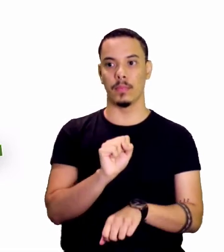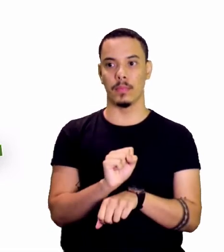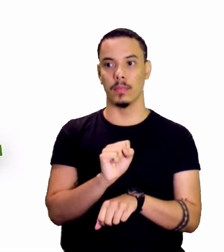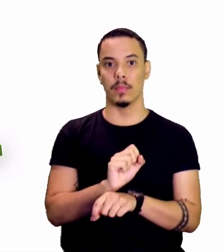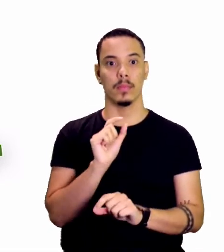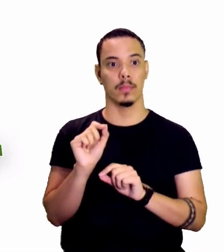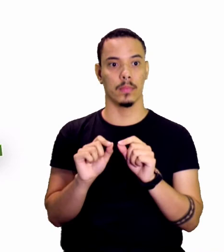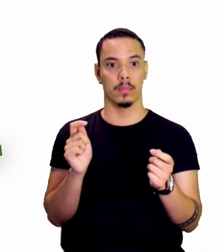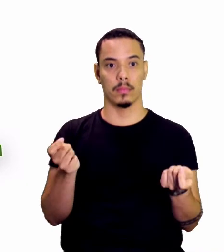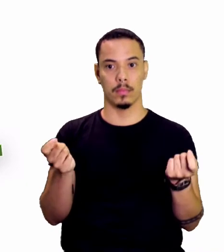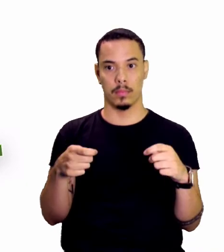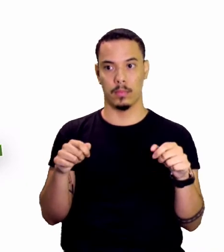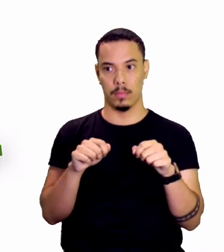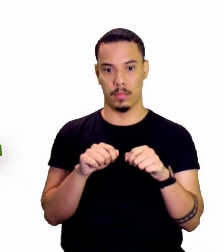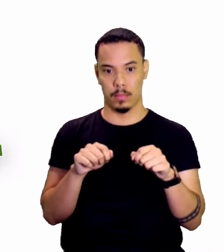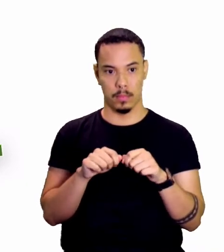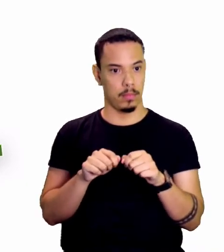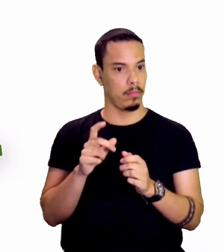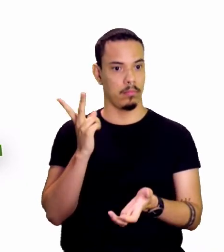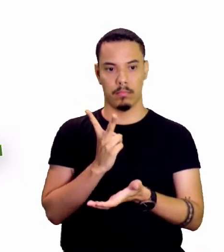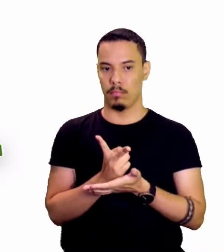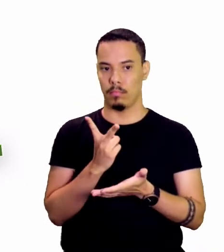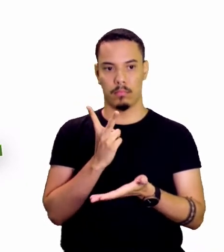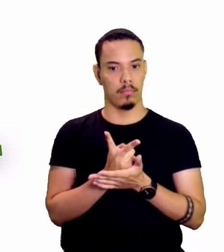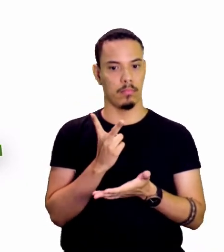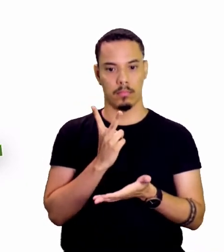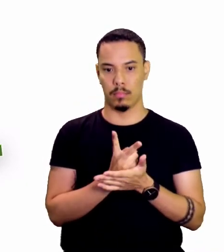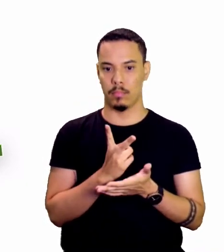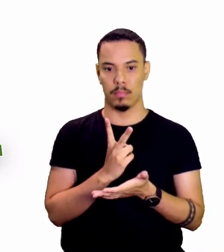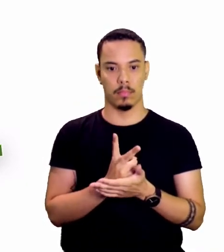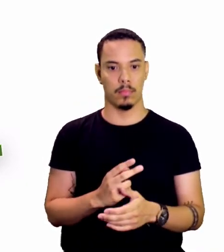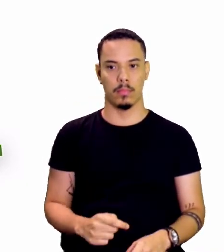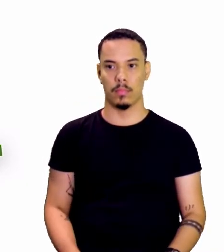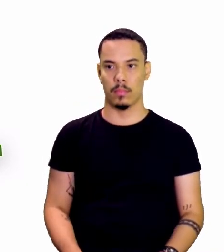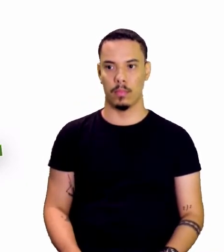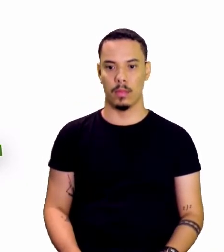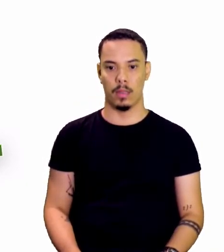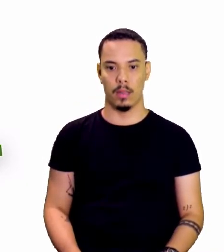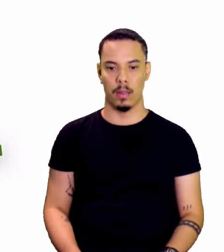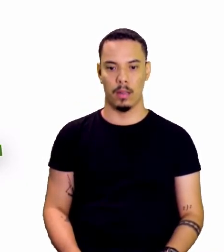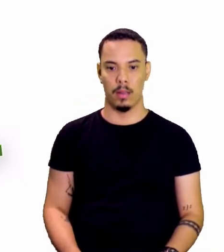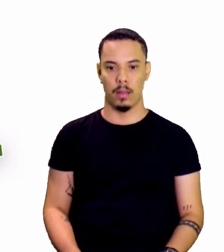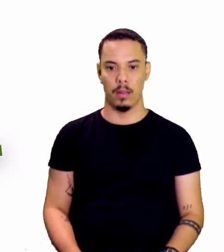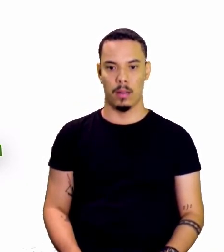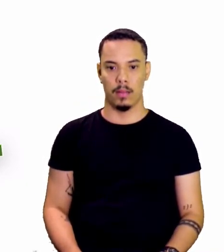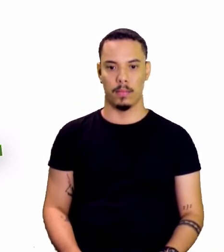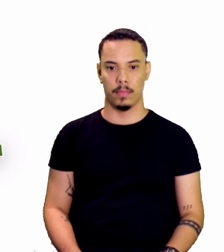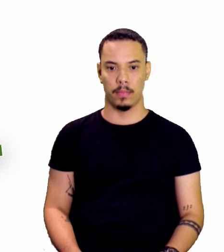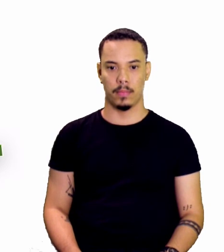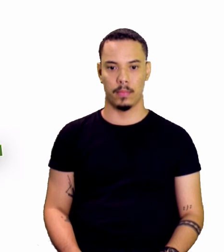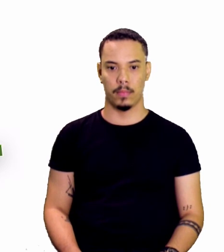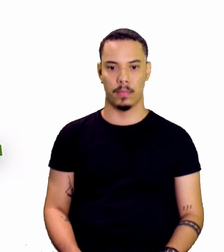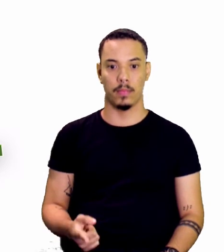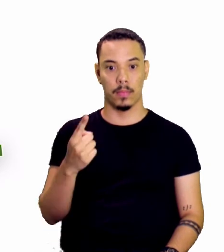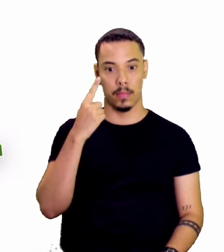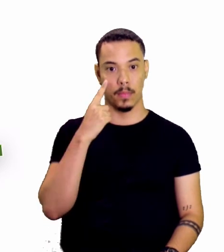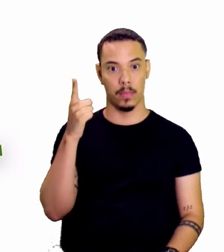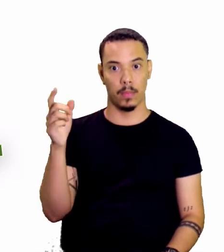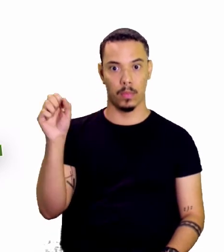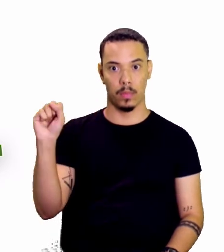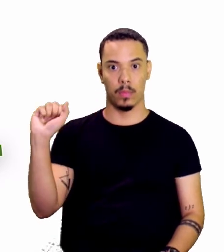Segundos 10 que a gente pode fazer a mesma coisa e vamos ver ali